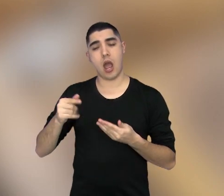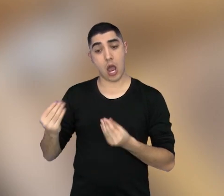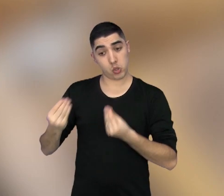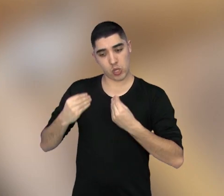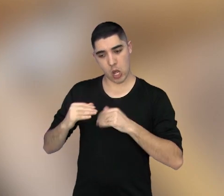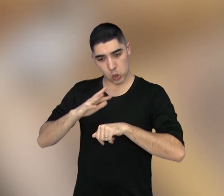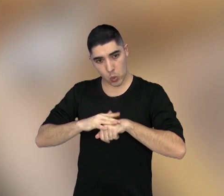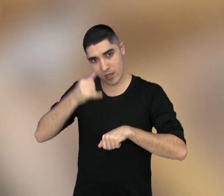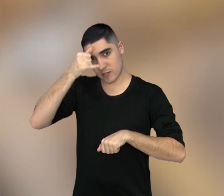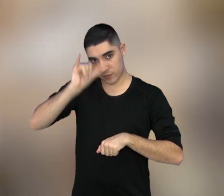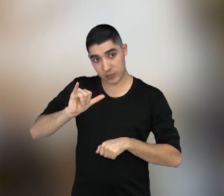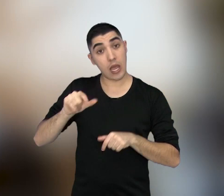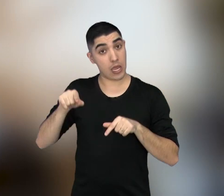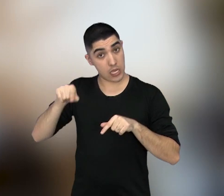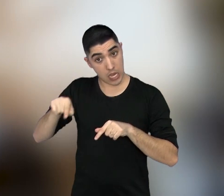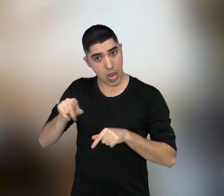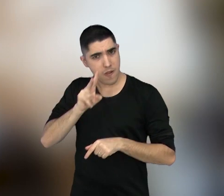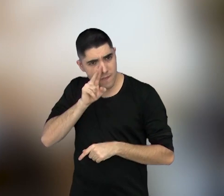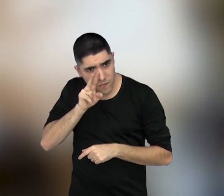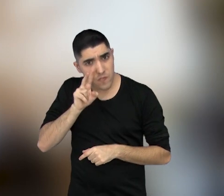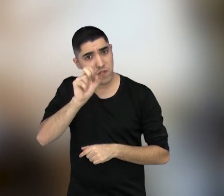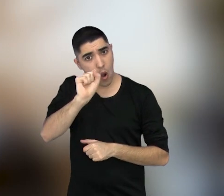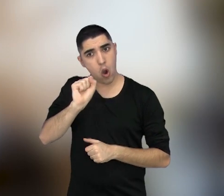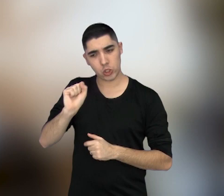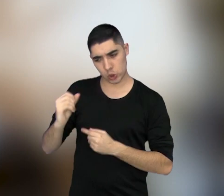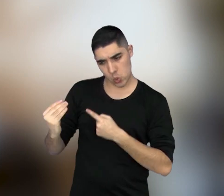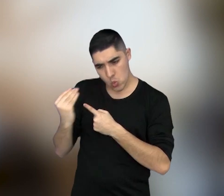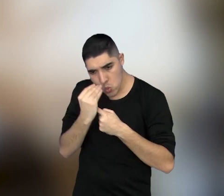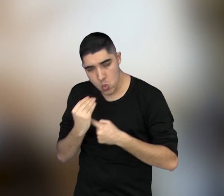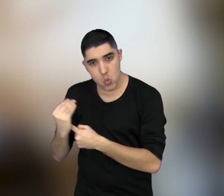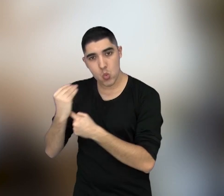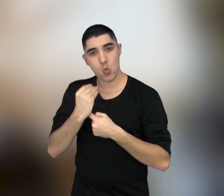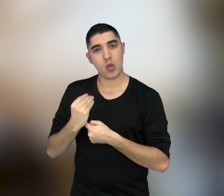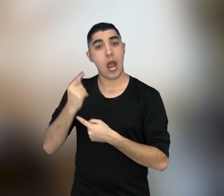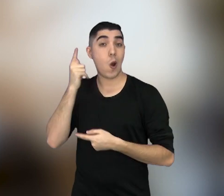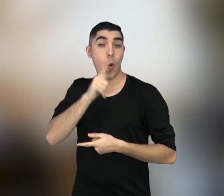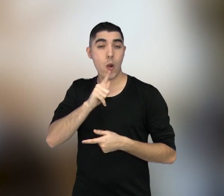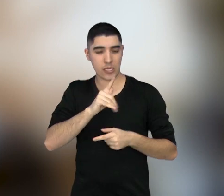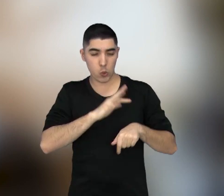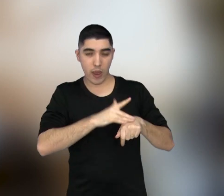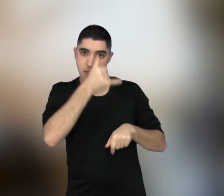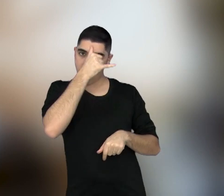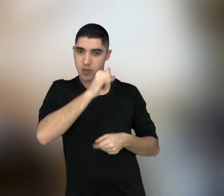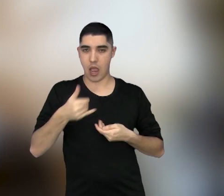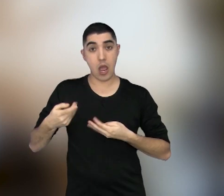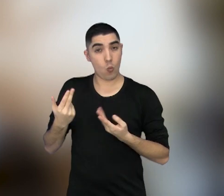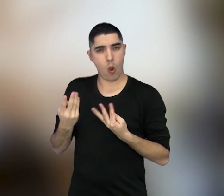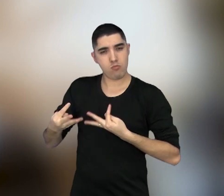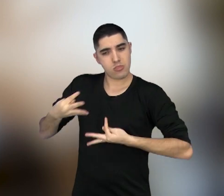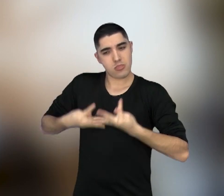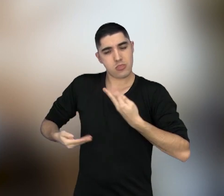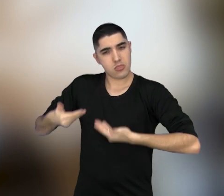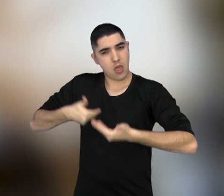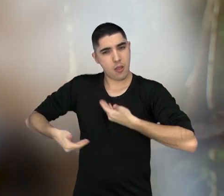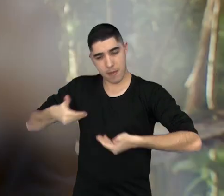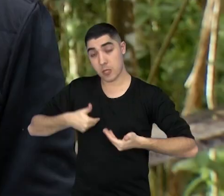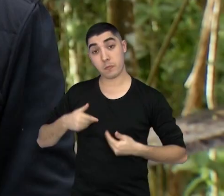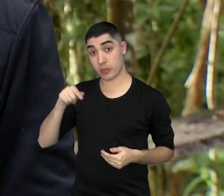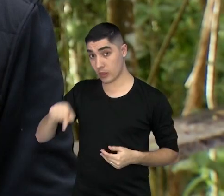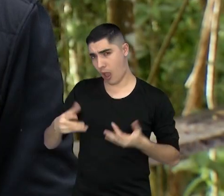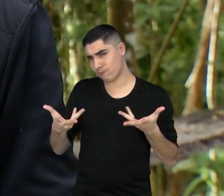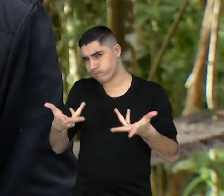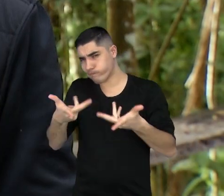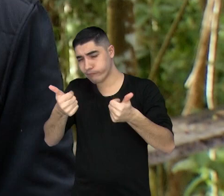tratamento de algumas doenças. Além disso, é uma excelente fonte de proteínas e vitaminas.